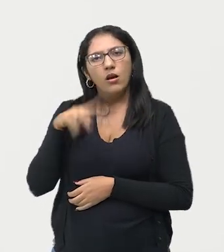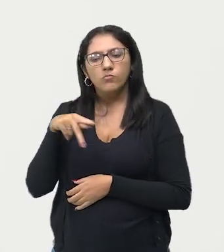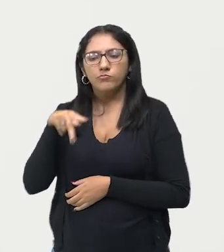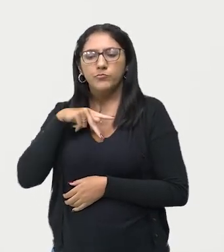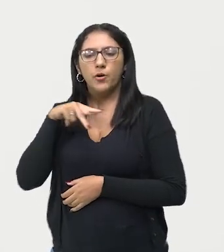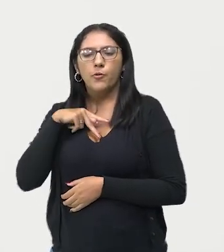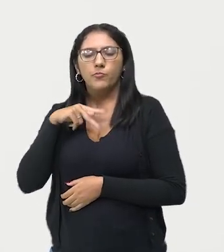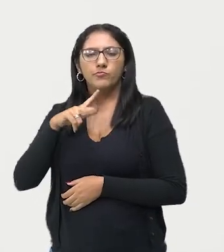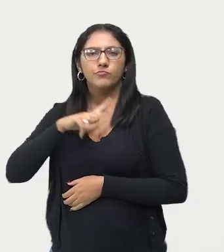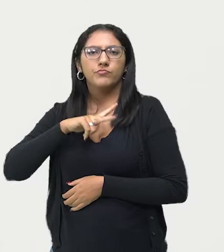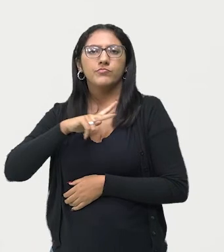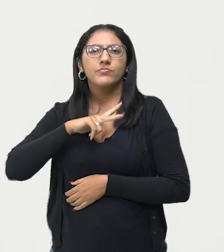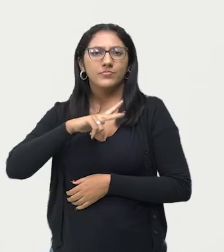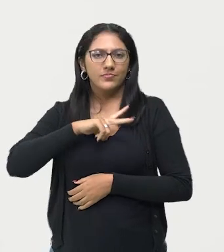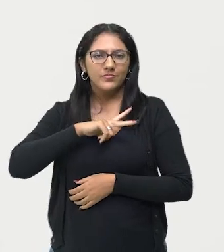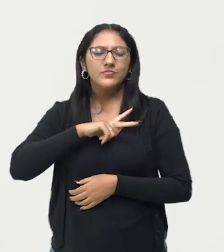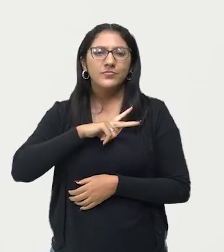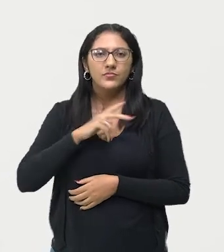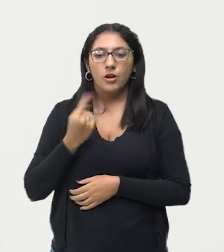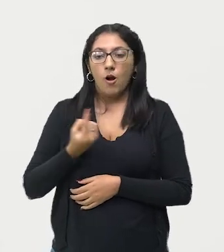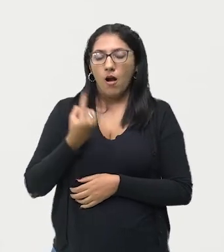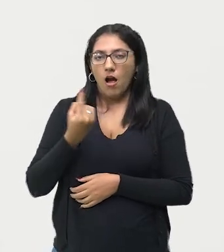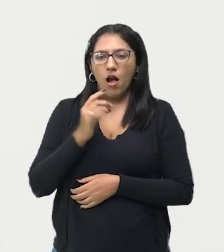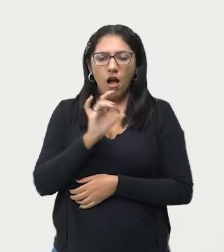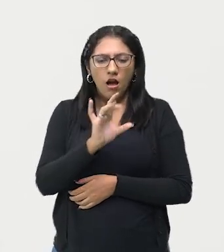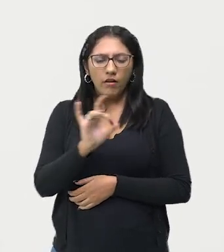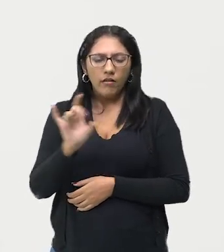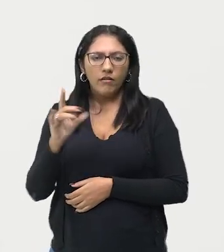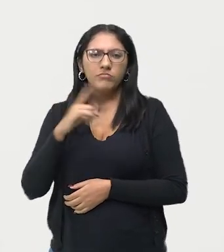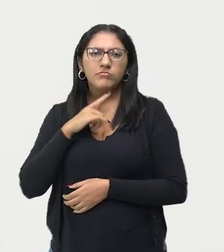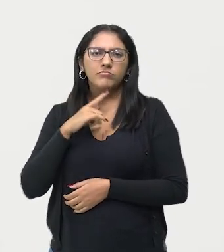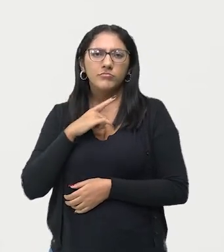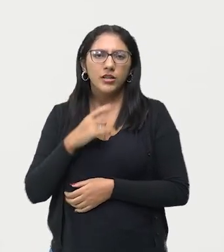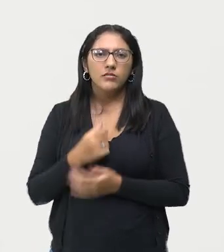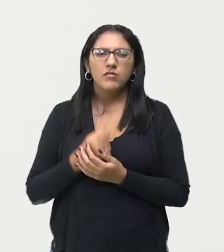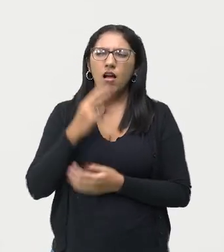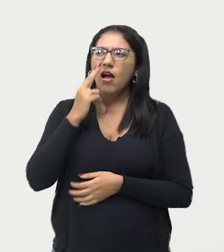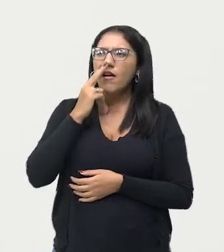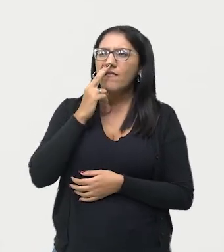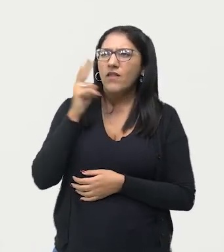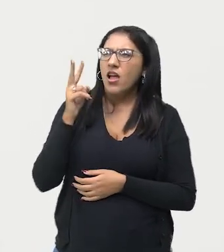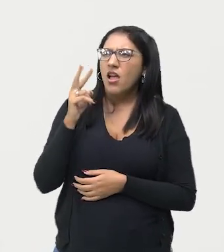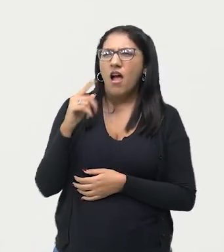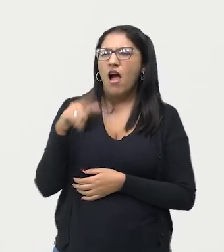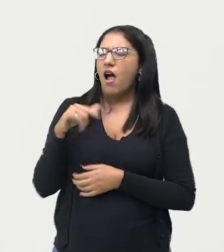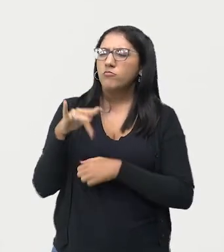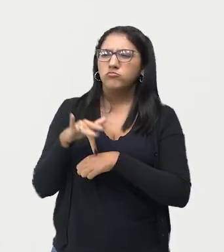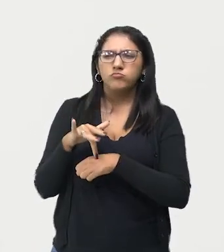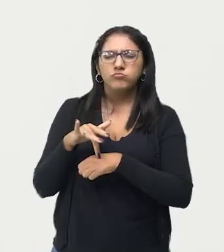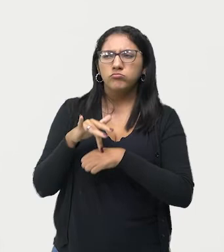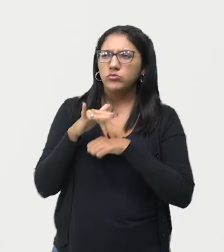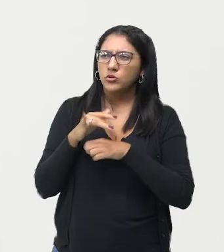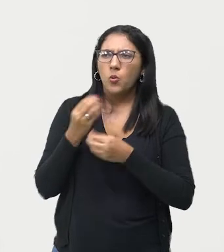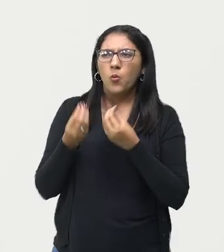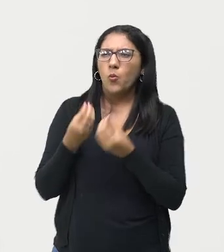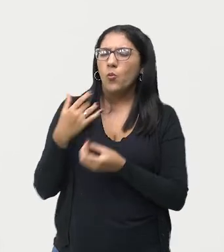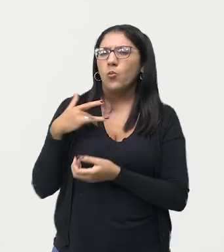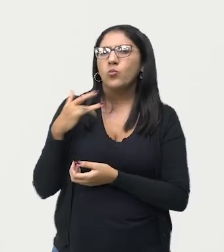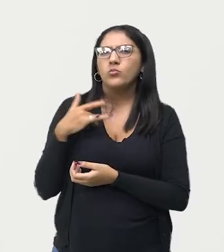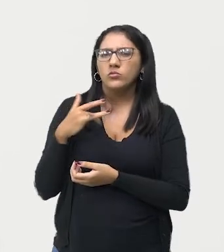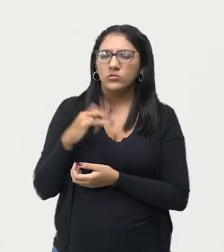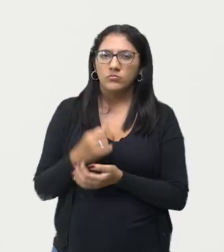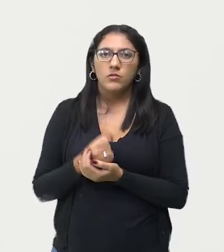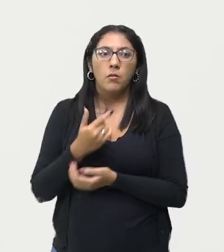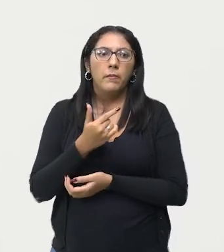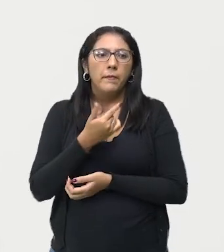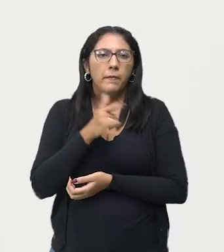particular. Ela é particular, ela é individual. Alguém olha para a cena e acha uma crueldade. Outra pessoa olha para a mesma